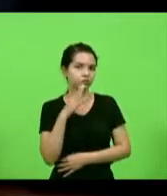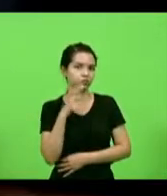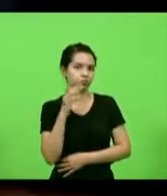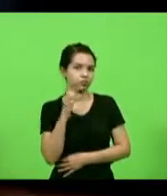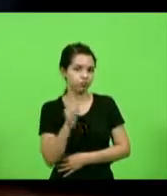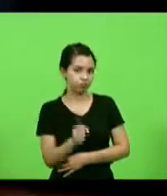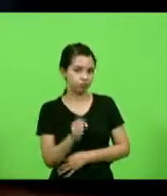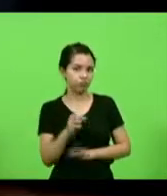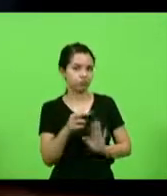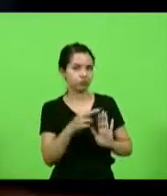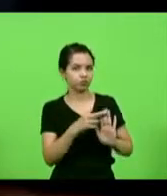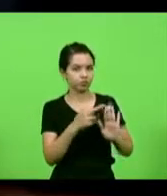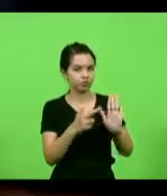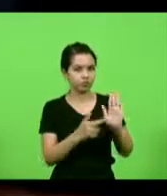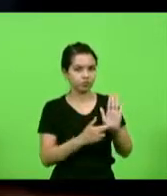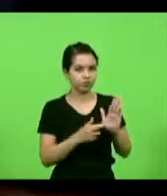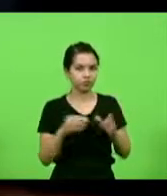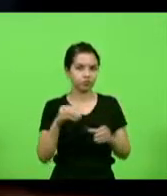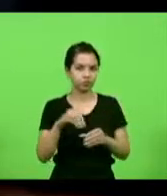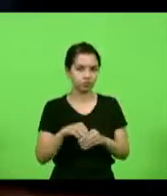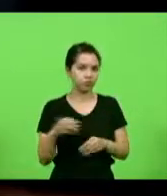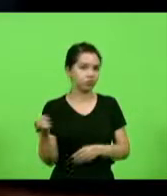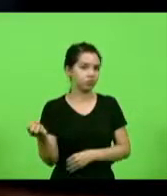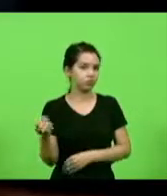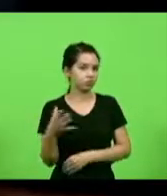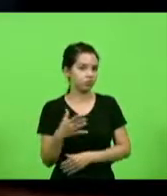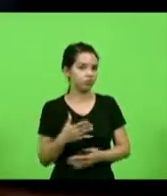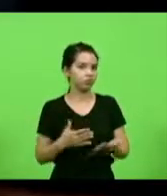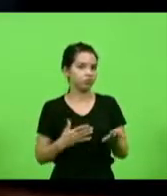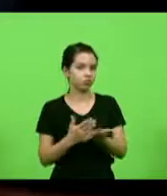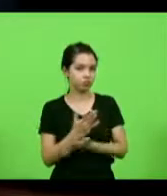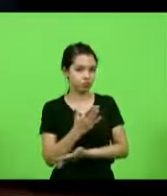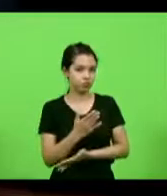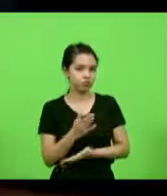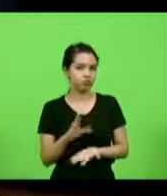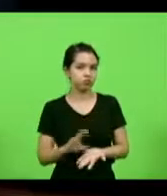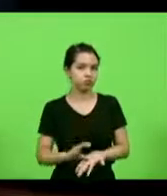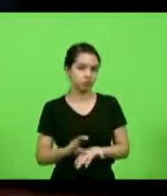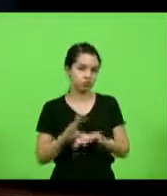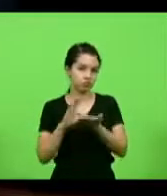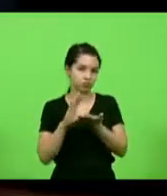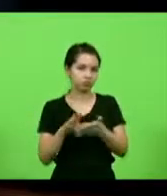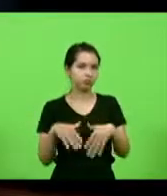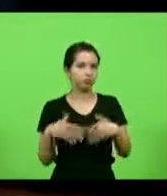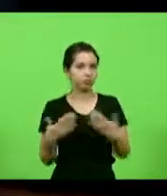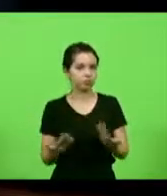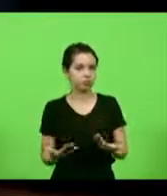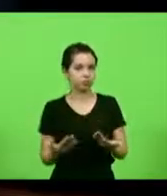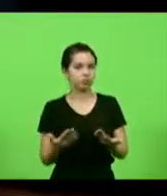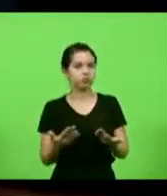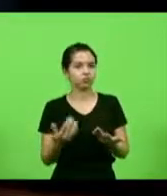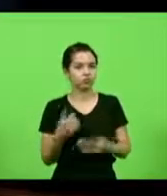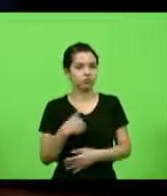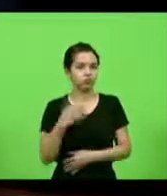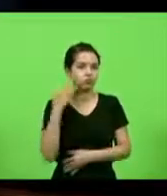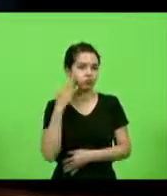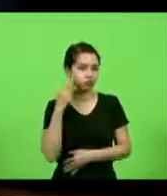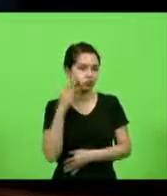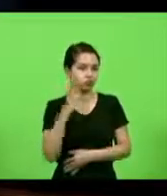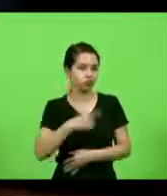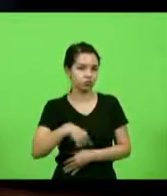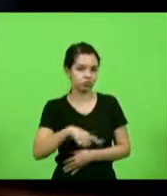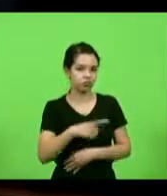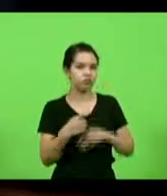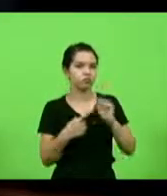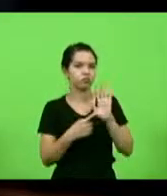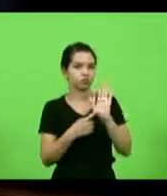regimento interno novo, que foi aprovado pelo Conselho. Então, nesse sentido, é que nós apresentamos o